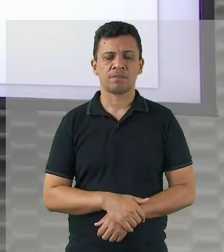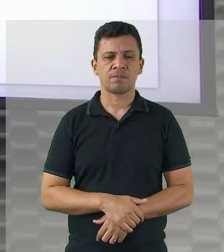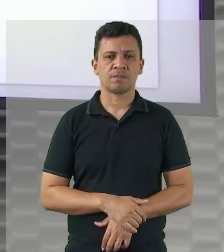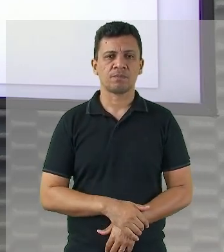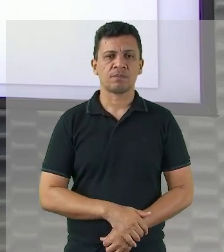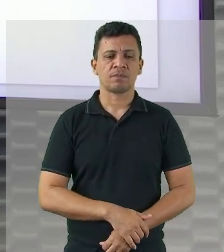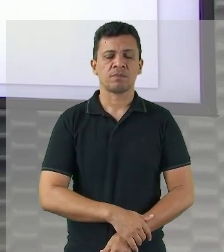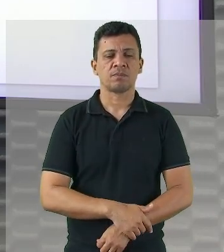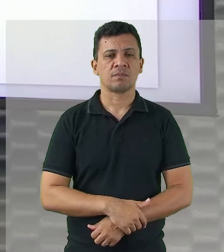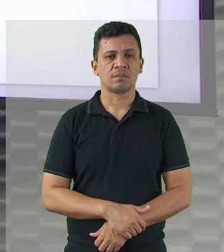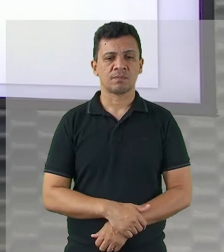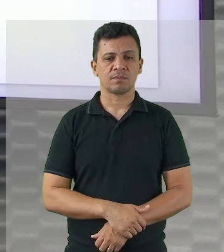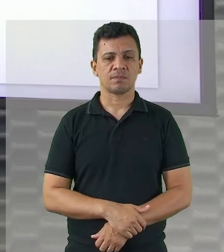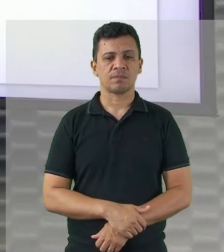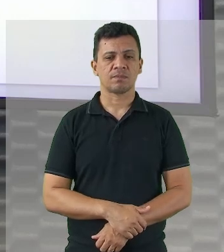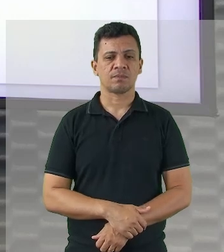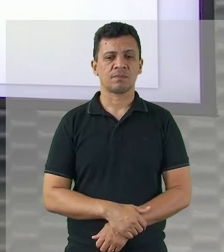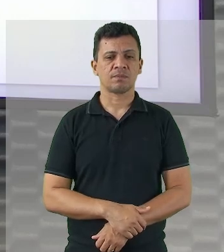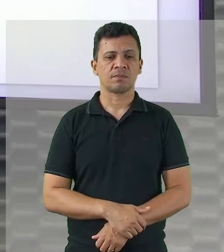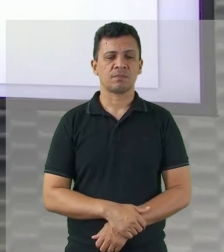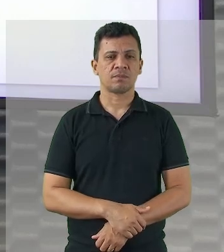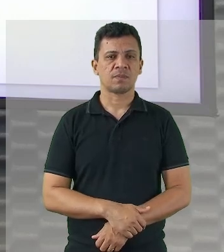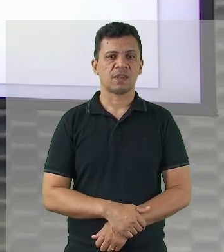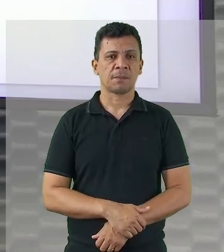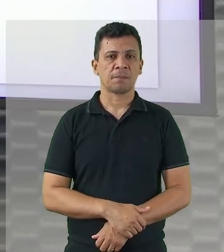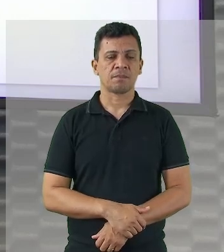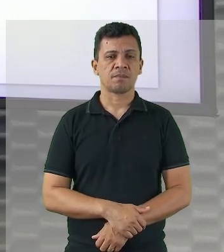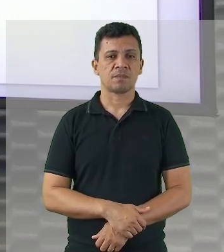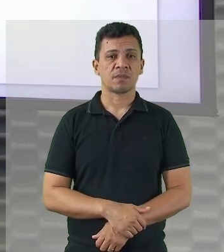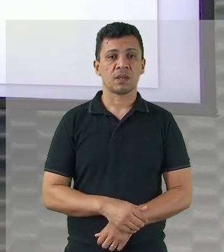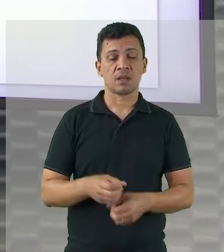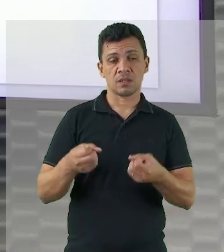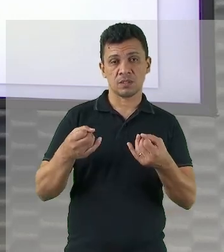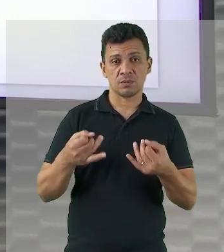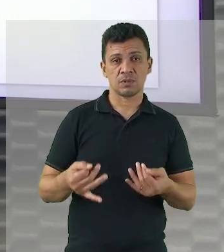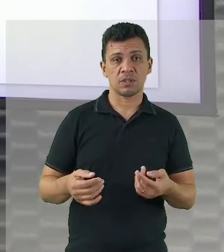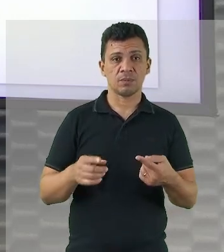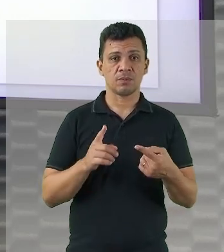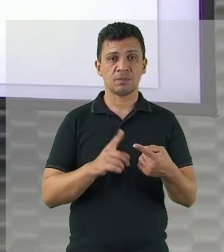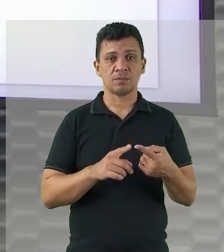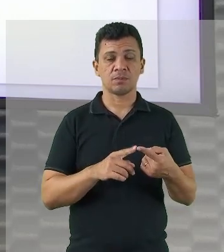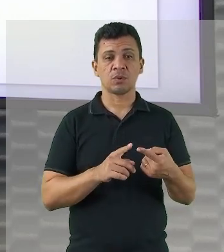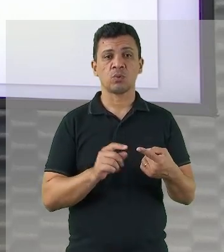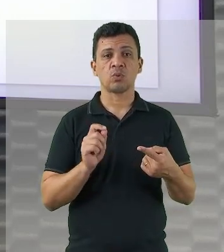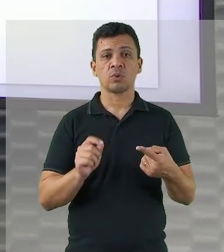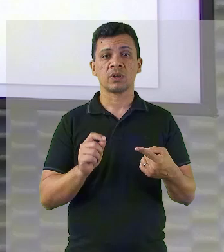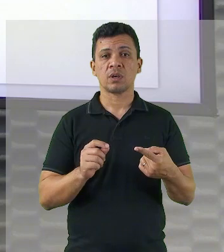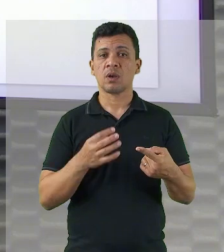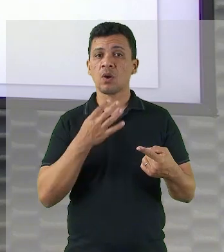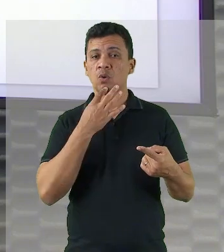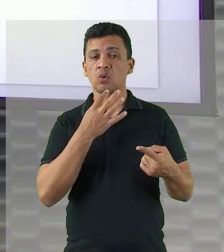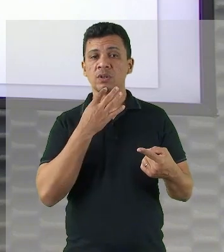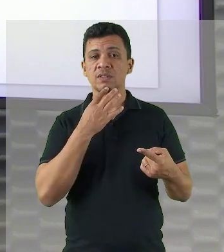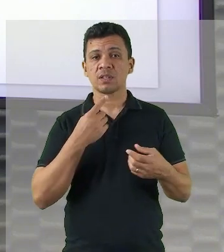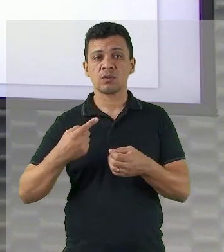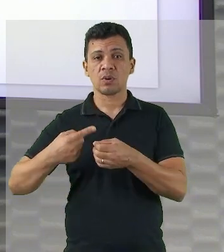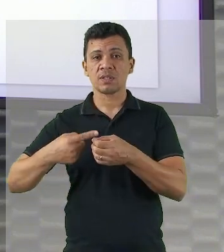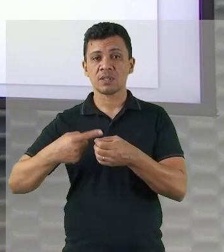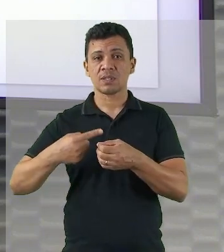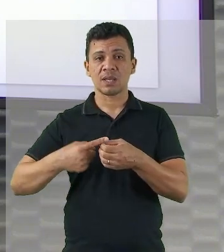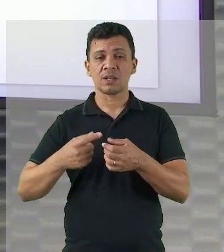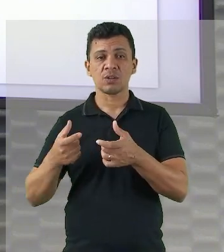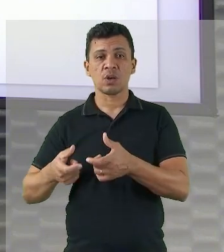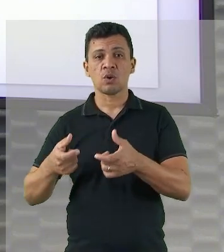directions, places around the city, né? Nós falamos de explorando a cidade, lugares